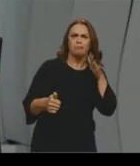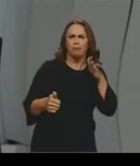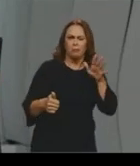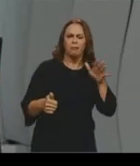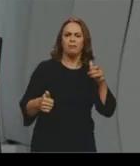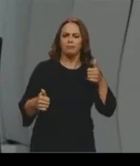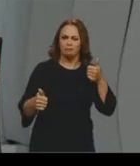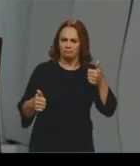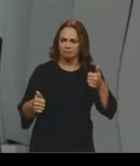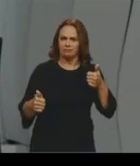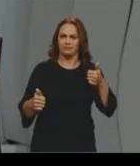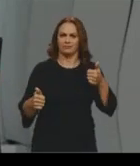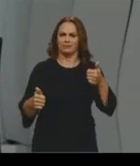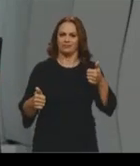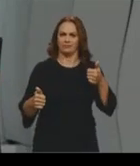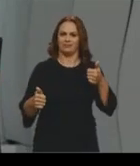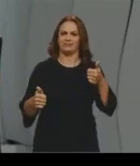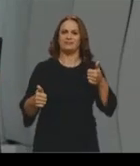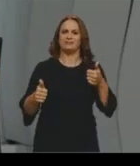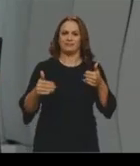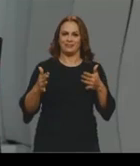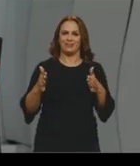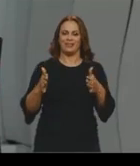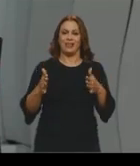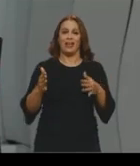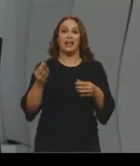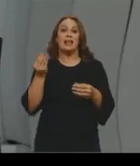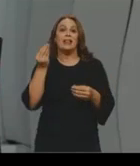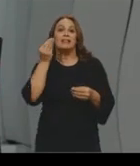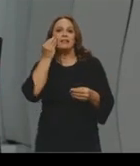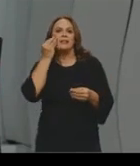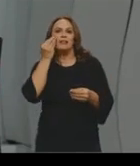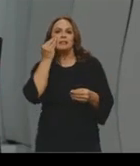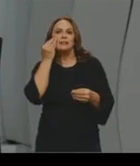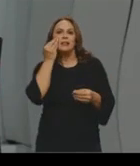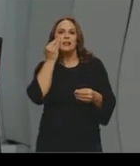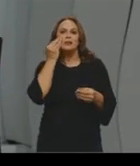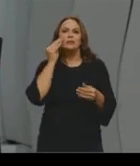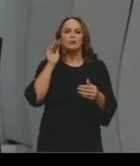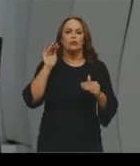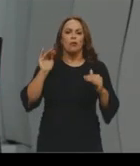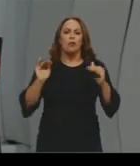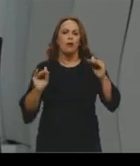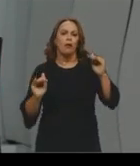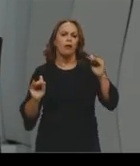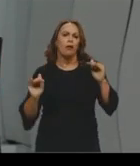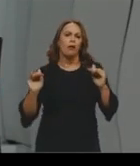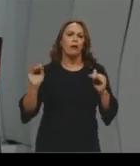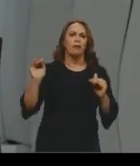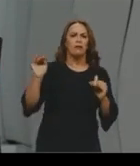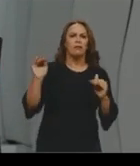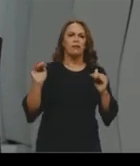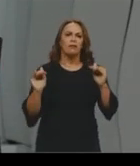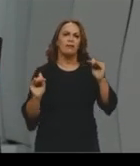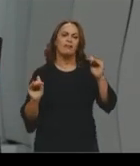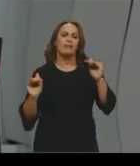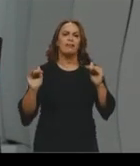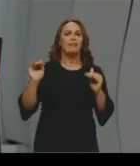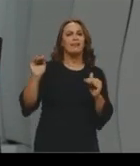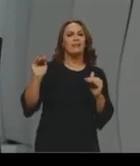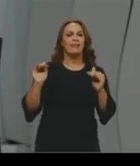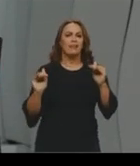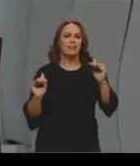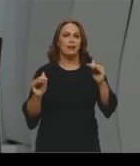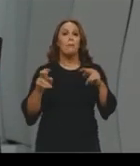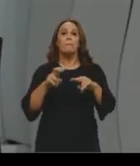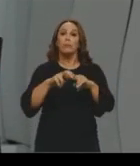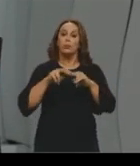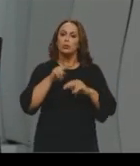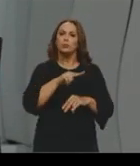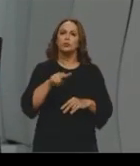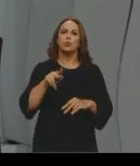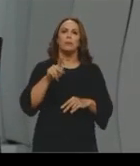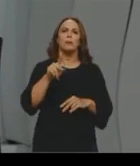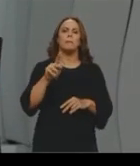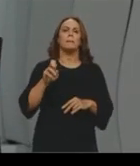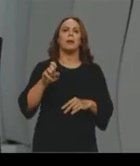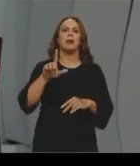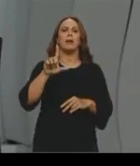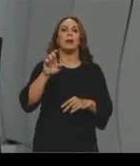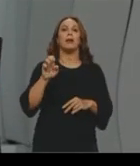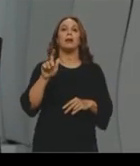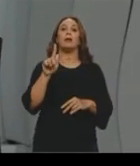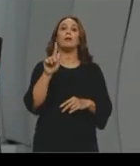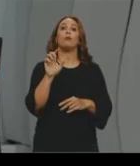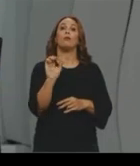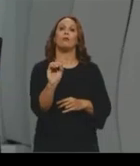ele acaba aí amortecendo o contato da pessoa com o animal, né? No caso desse sindicato, ou sindicalismo pelego,